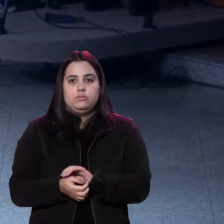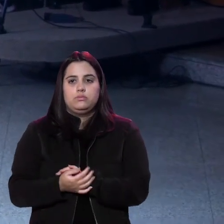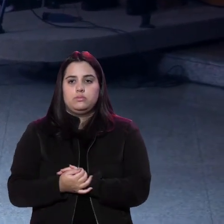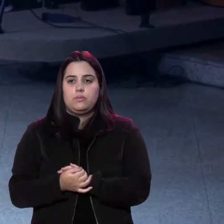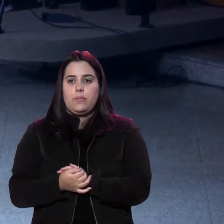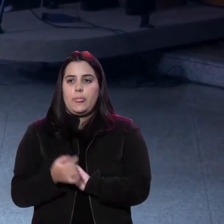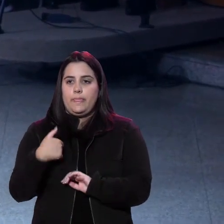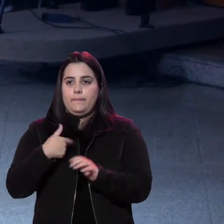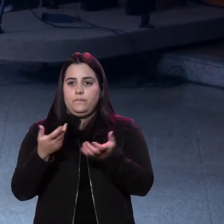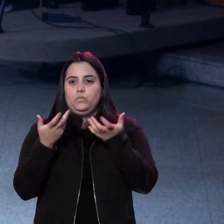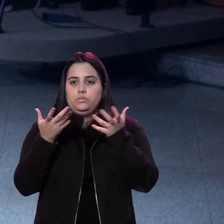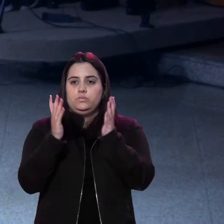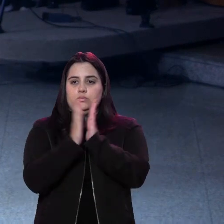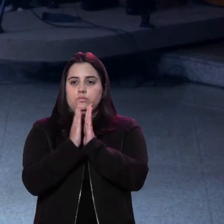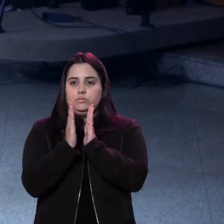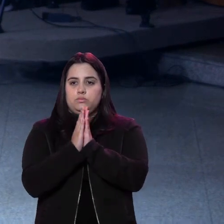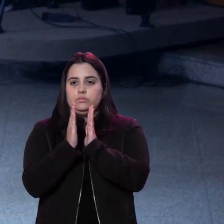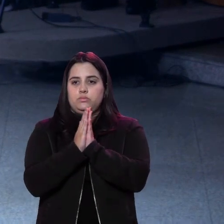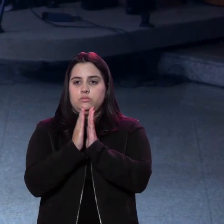Eu quero orar junto com você.